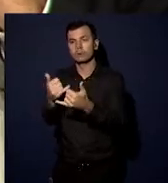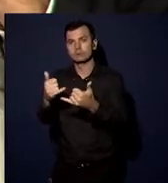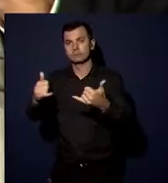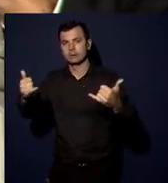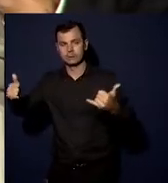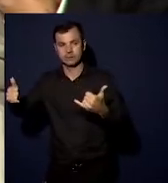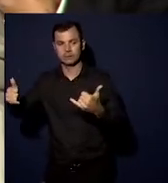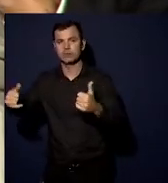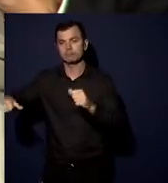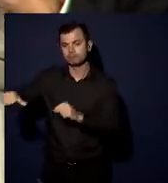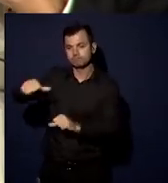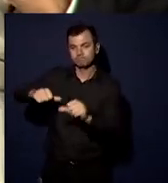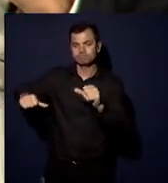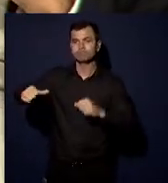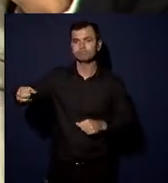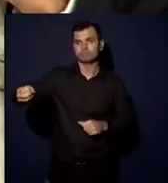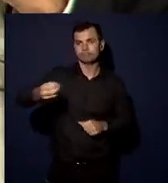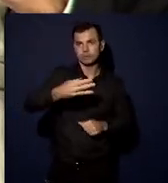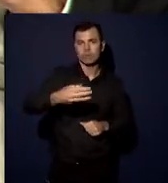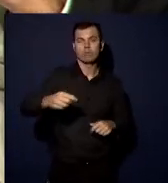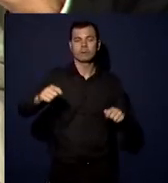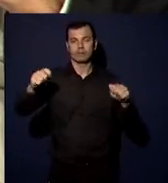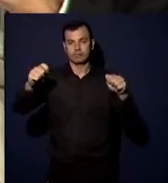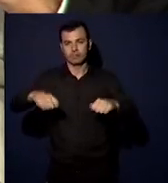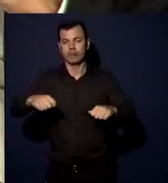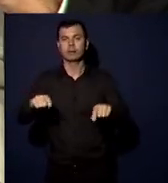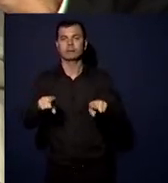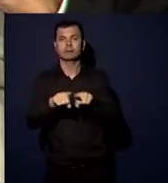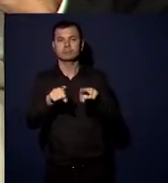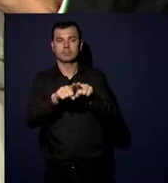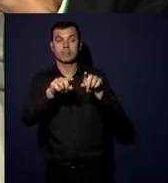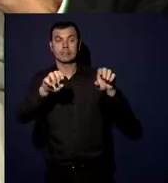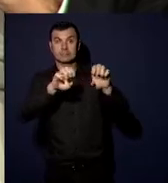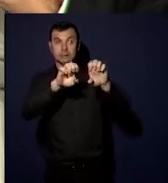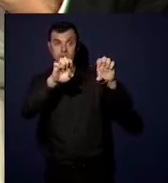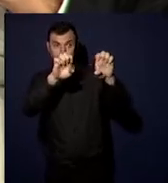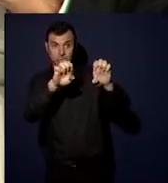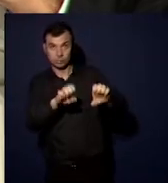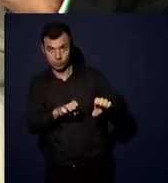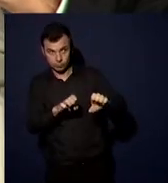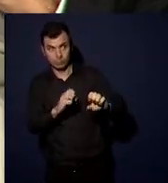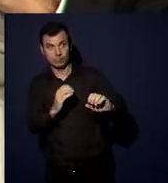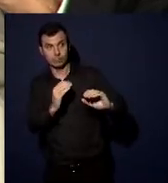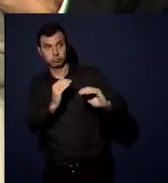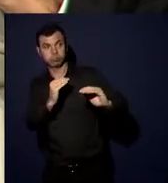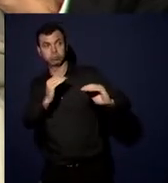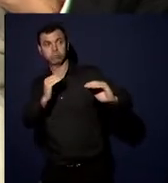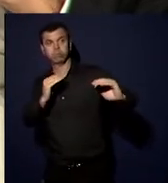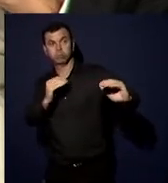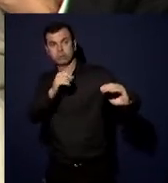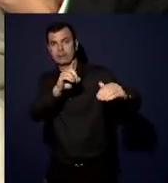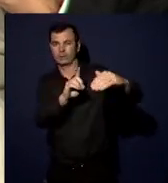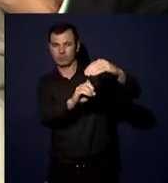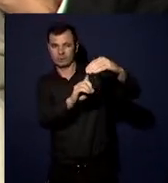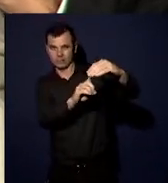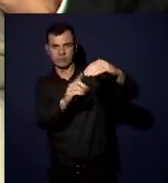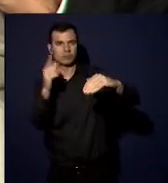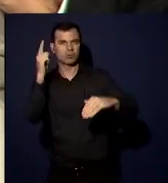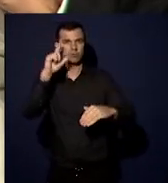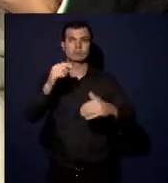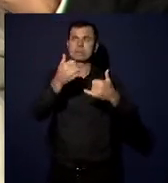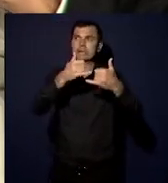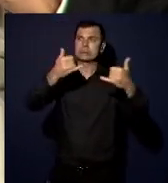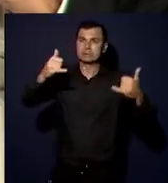infraestrutura para que essa energia renovável chegue até o cliente final na área de transmissão de energia